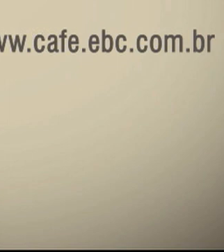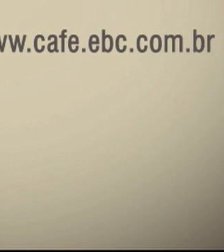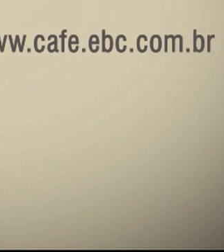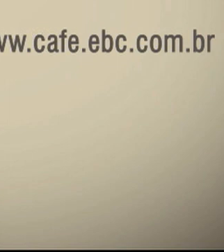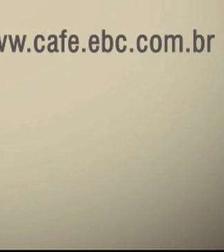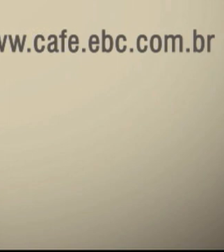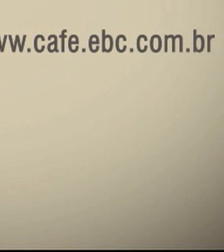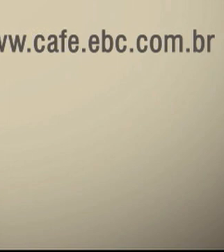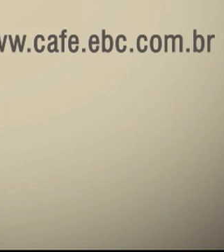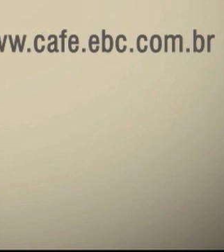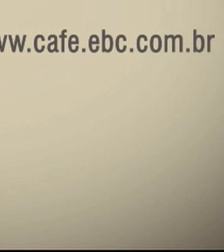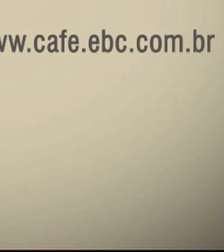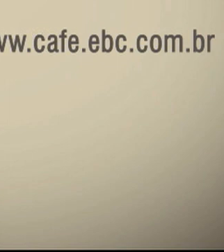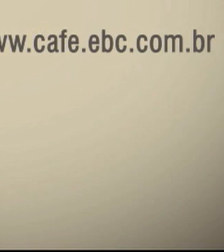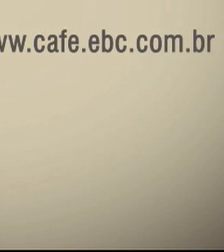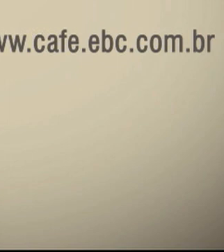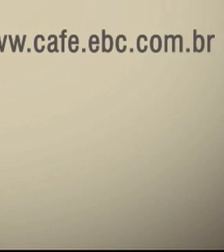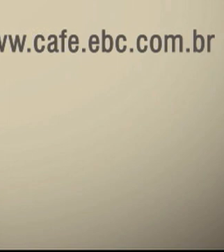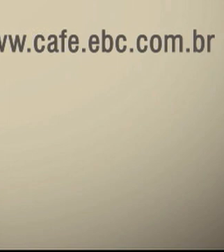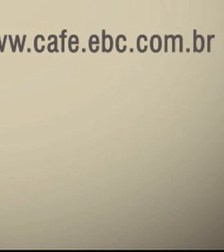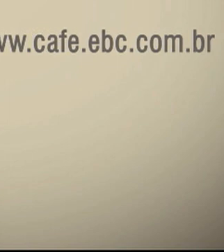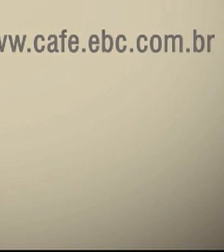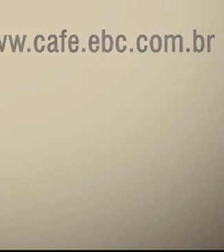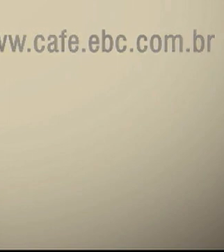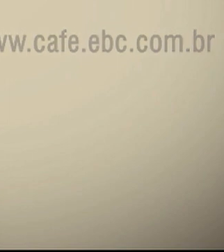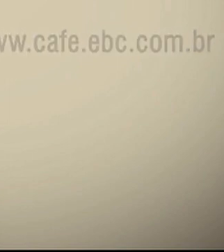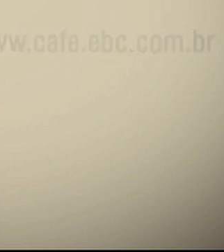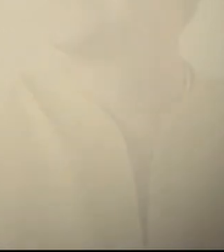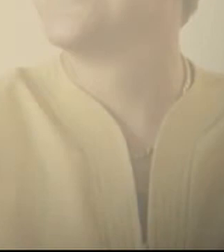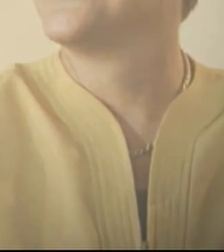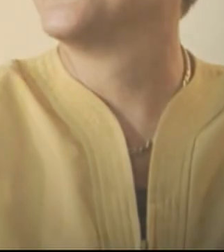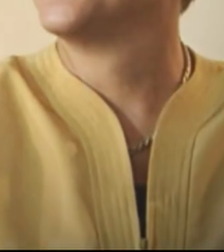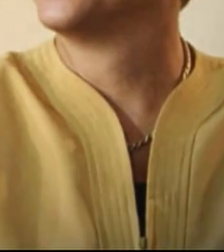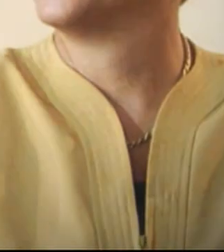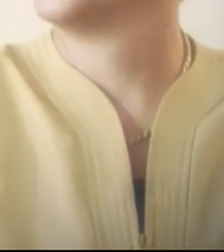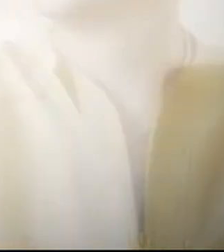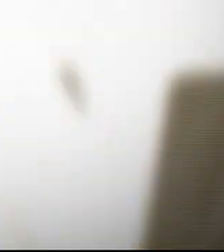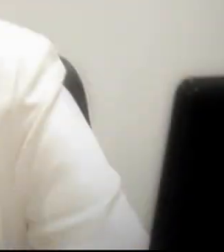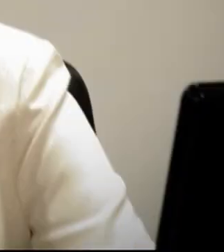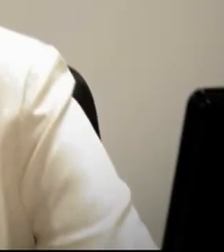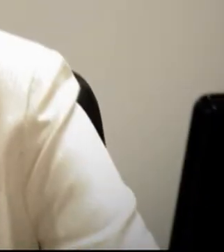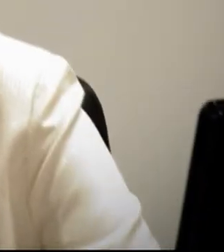www.caf.fr ce.com.br nós voltamos na próxima segunda-feira Até lá ó